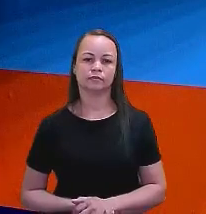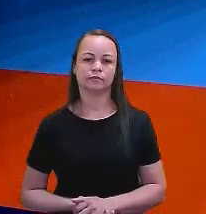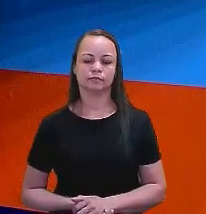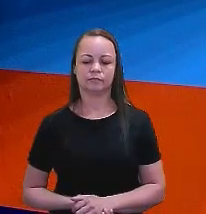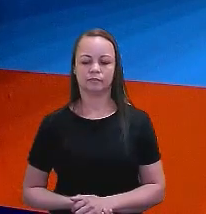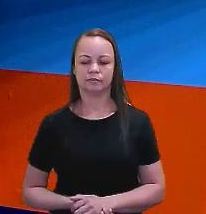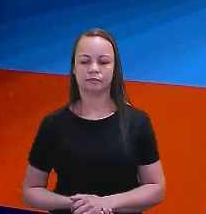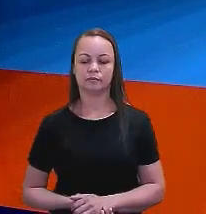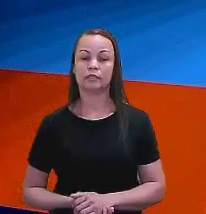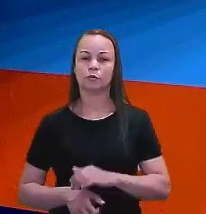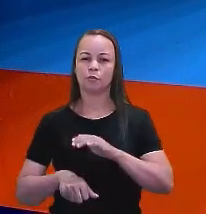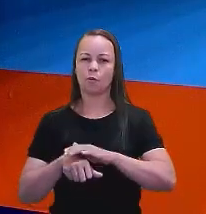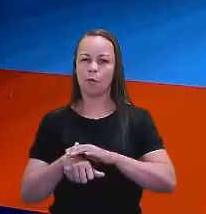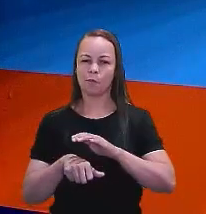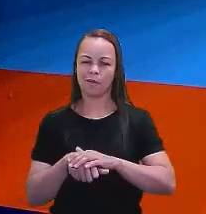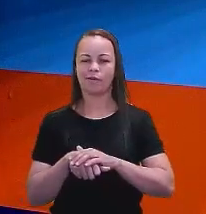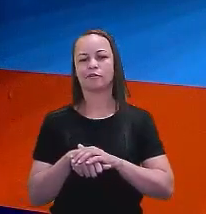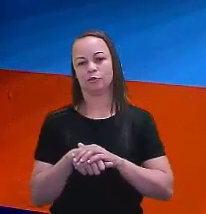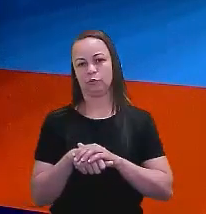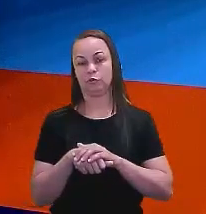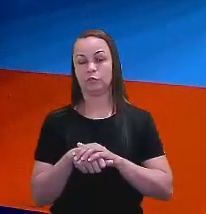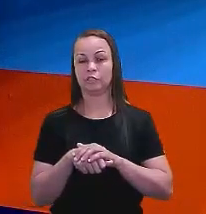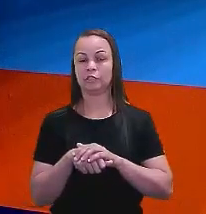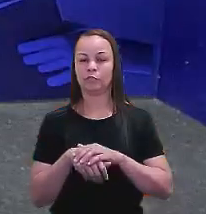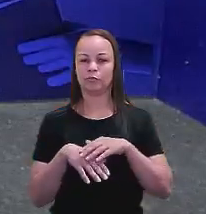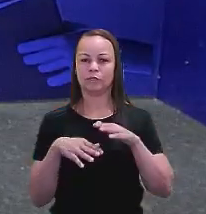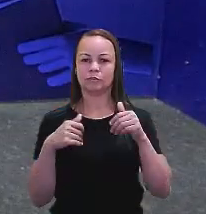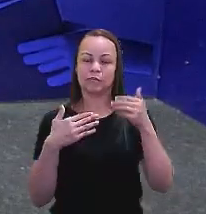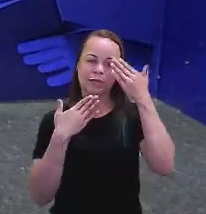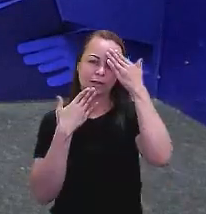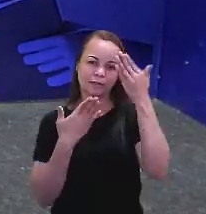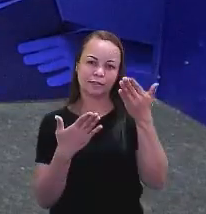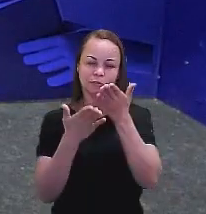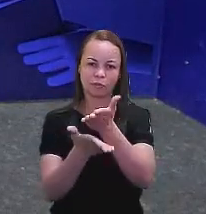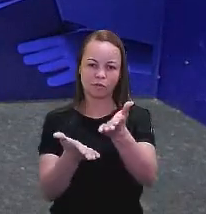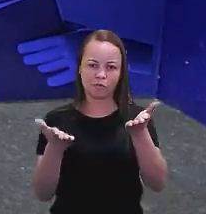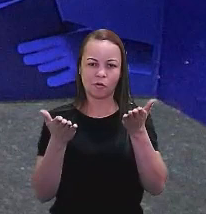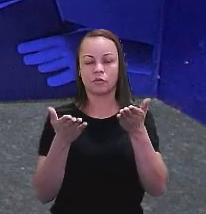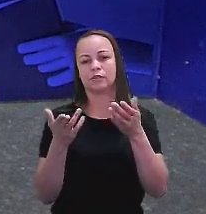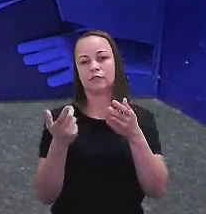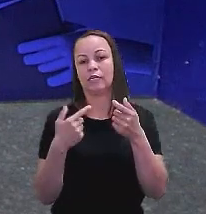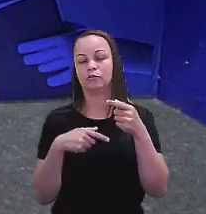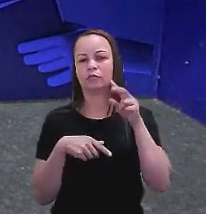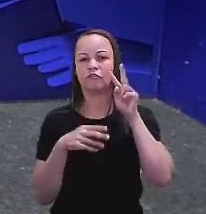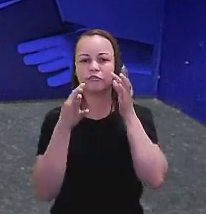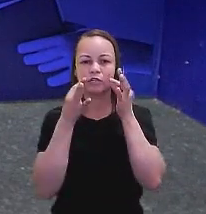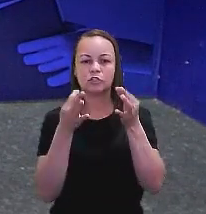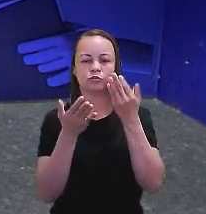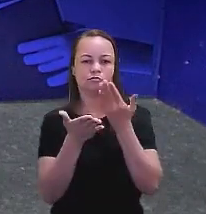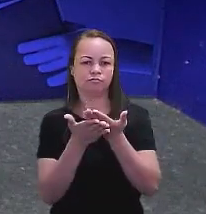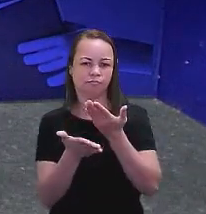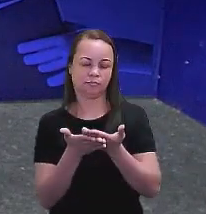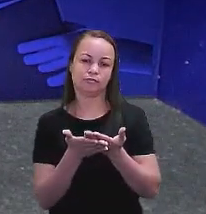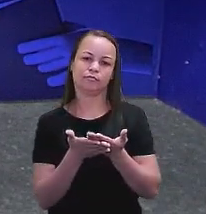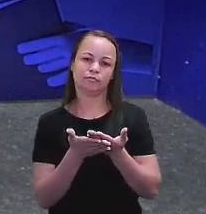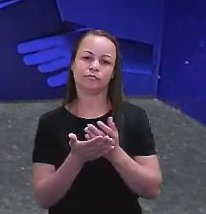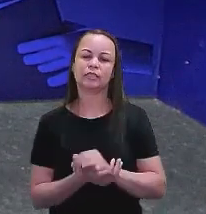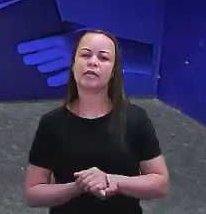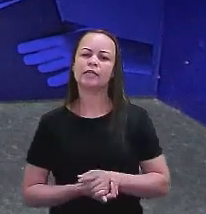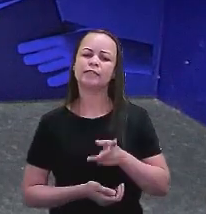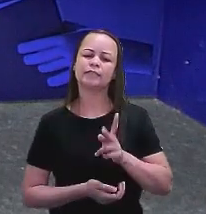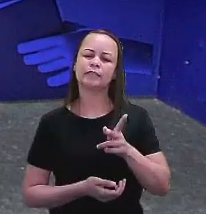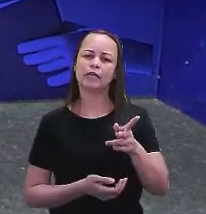Então, é aquele momento que eu vou me despedindo de vocês. Agradeço muito por vocês terem assistido a aula. É isso que eu digo. Toda vez que a